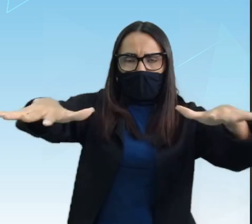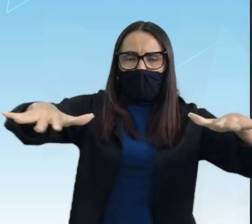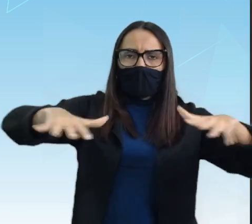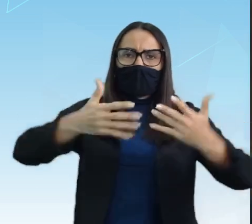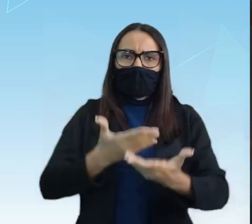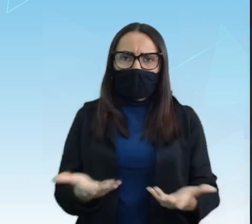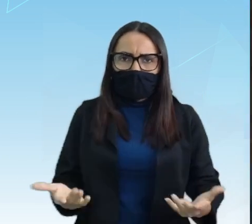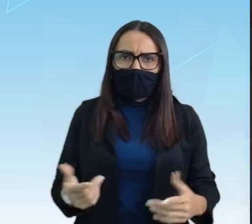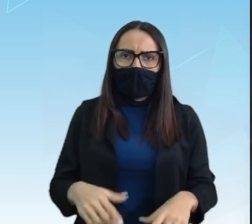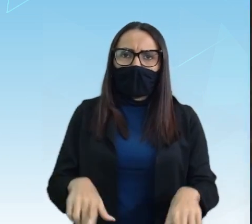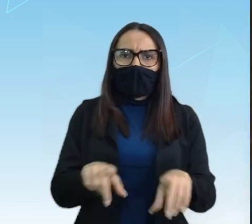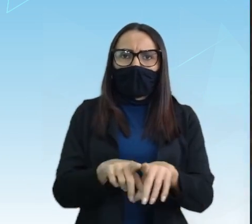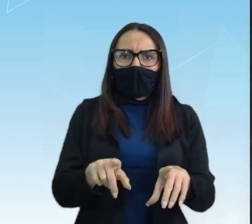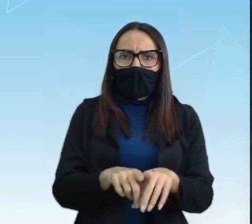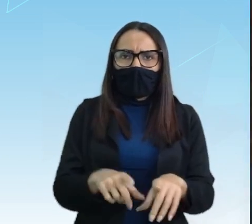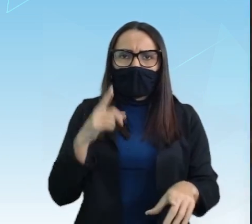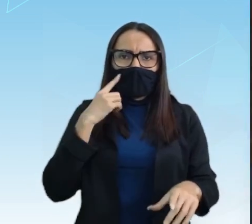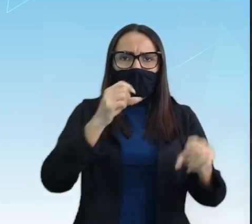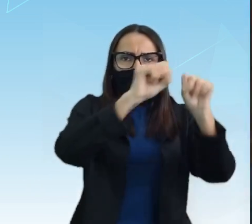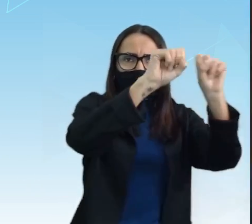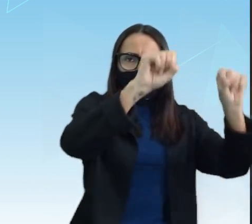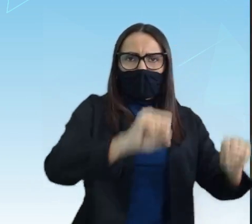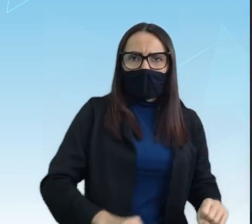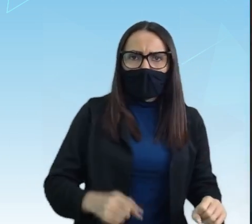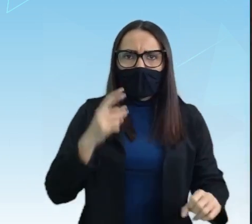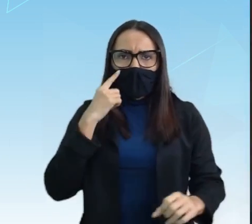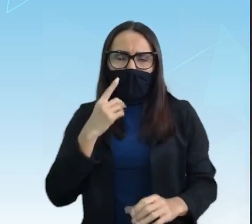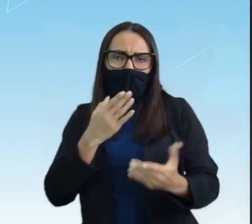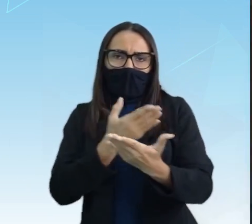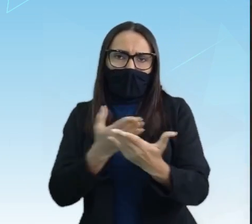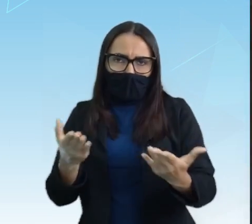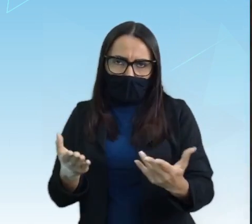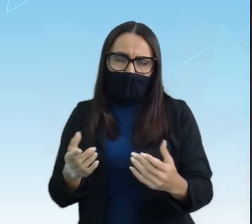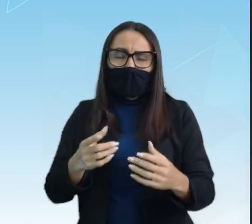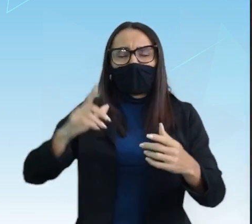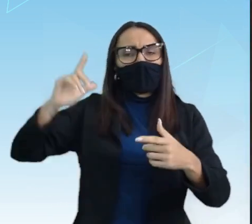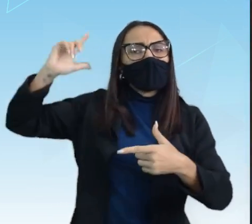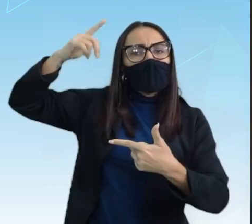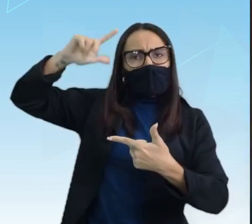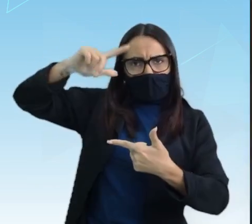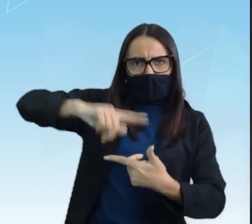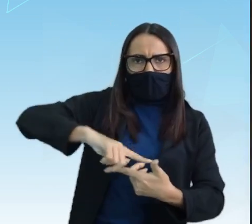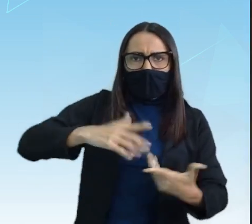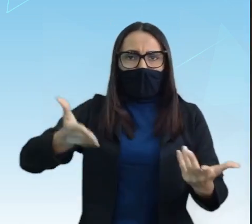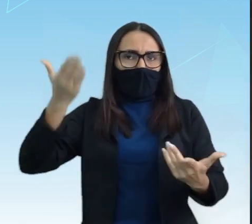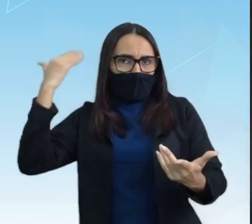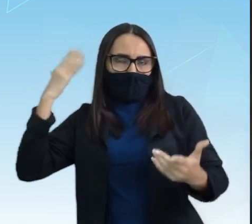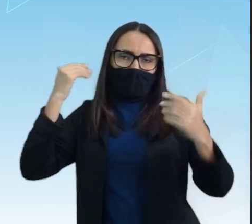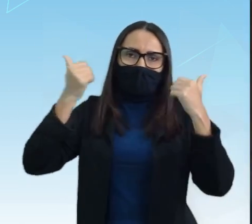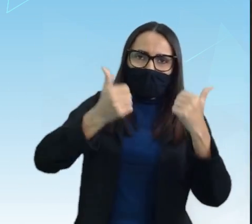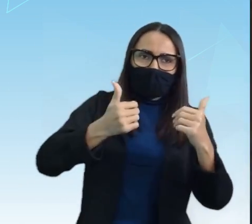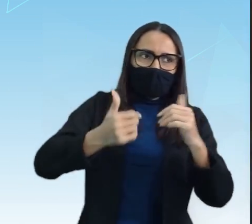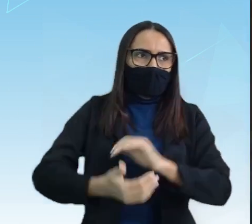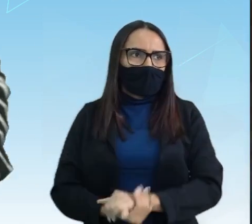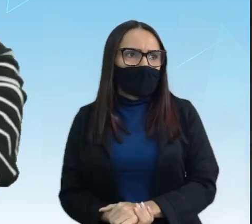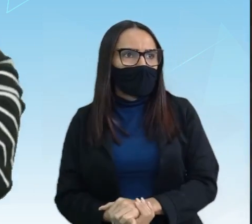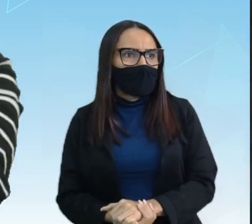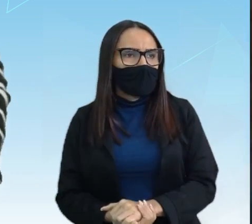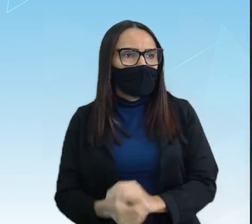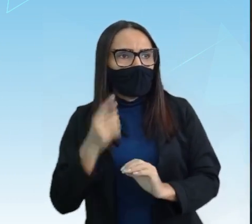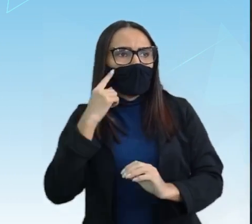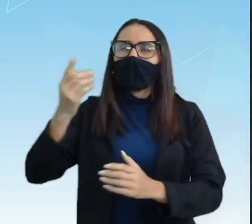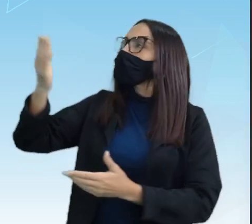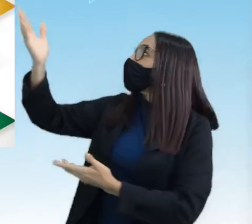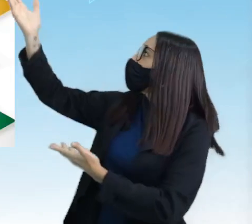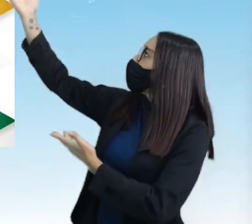alimento. Isso se chama sistema extensivo. É bem tradicional, bem arcaico, tá bom? Olha